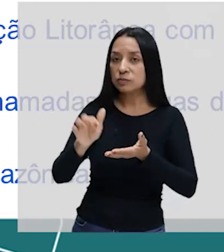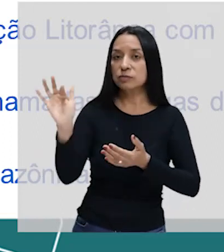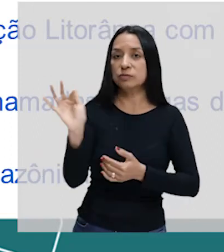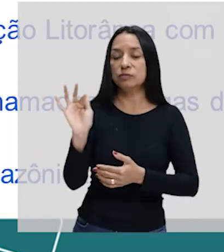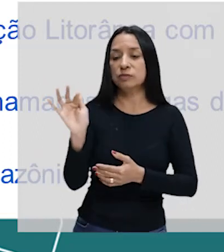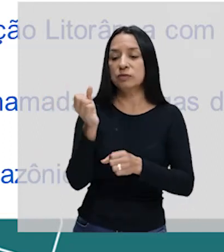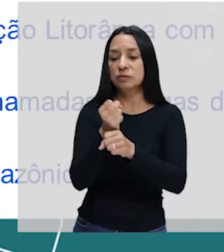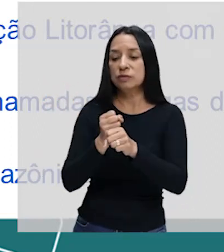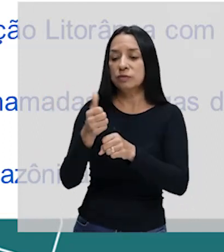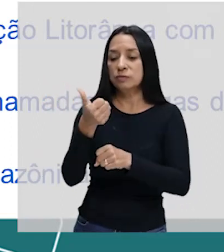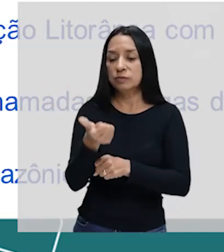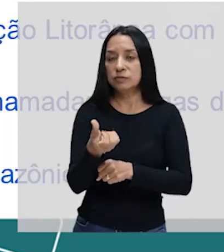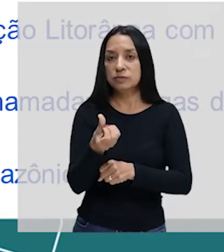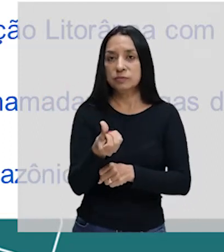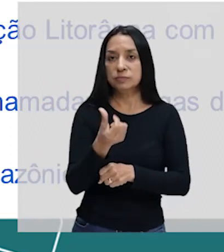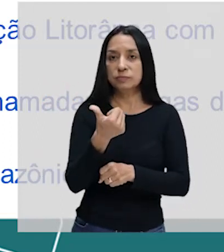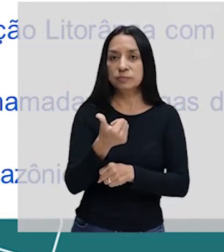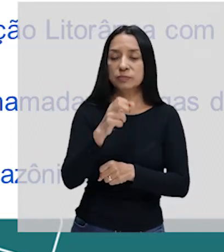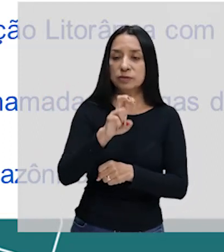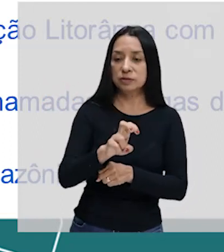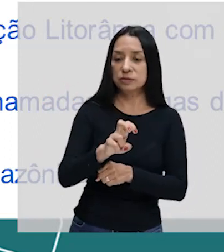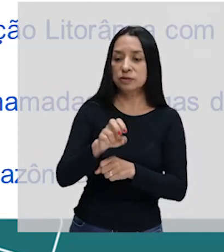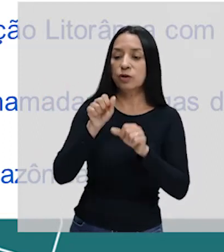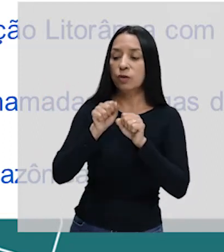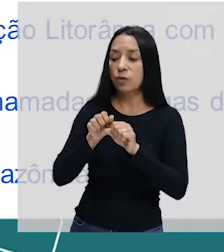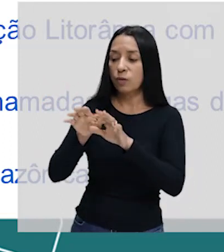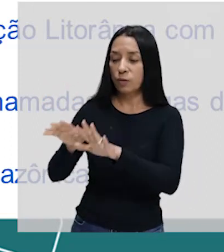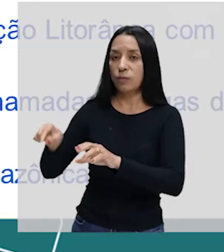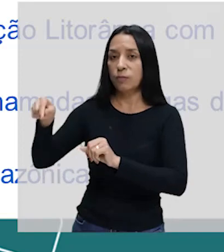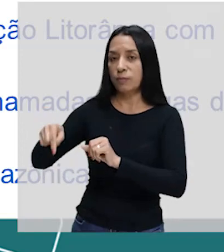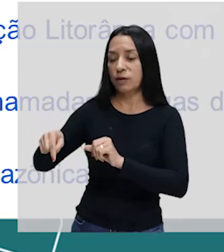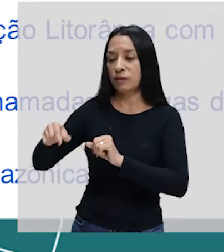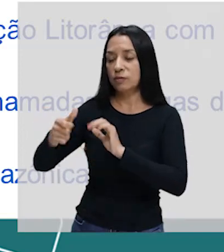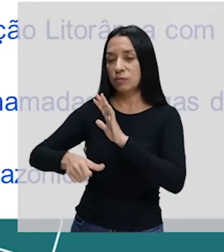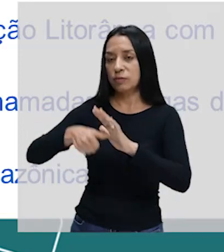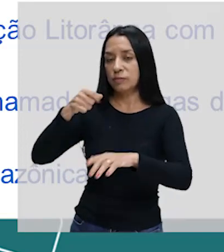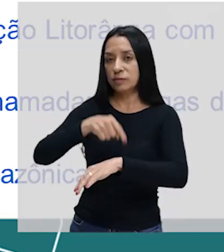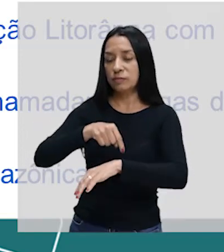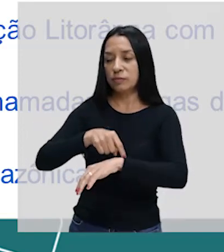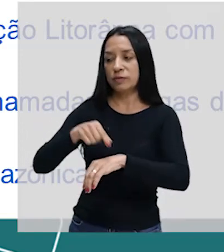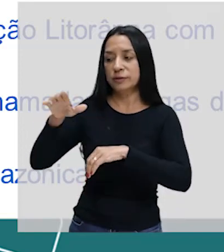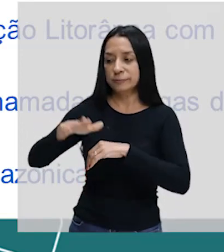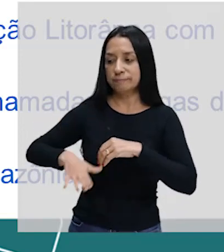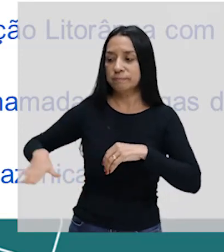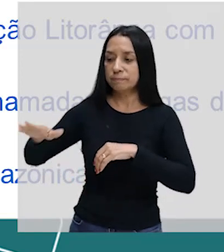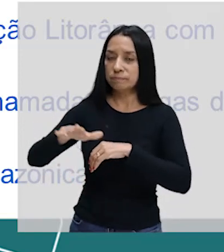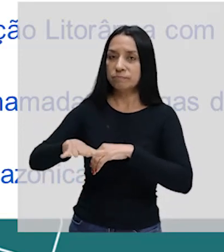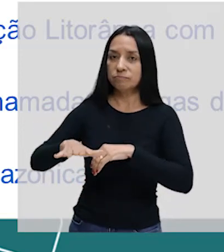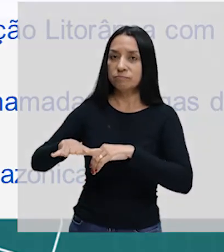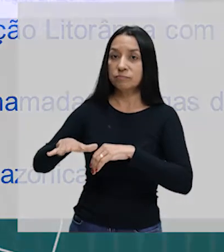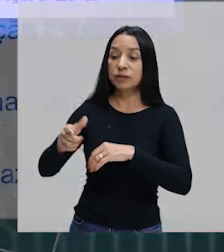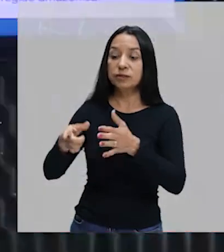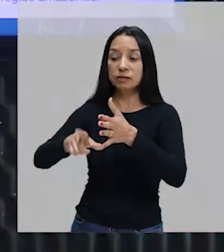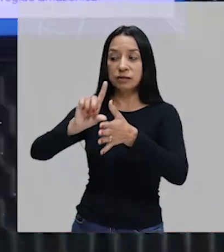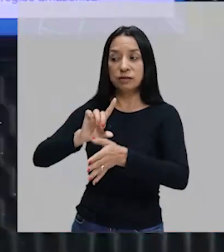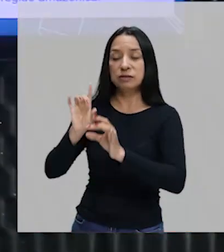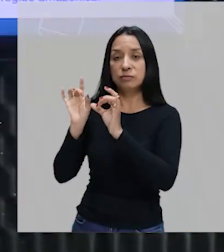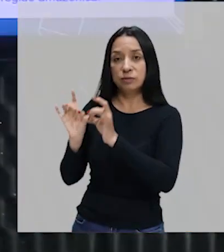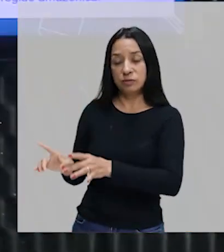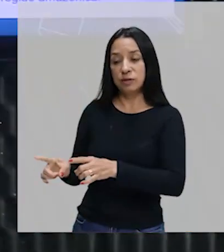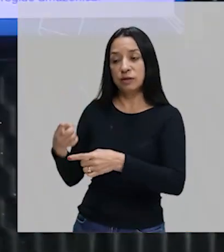em 1615. Eles ocuparam, no primeiro momento, a região que estava abandonada, né, por conta